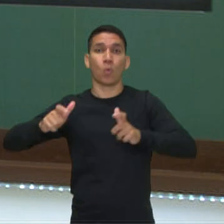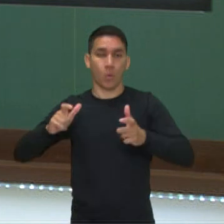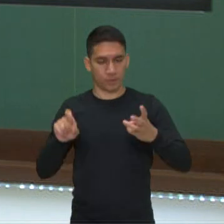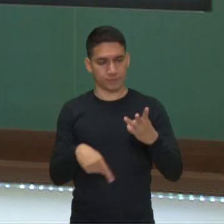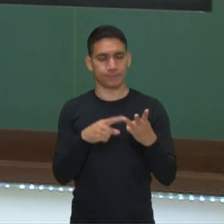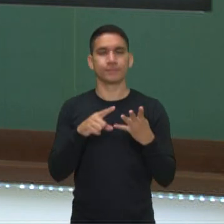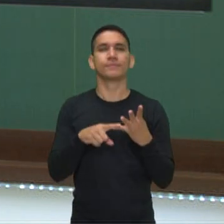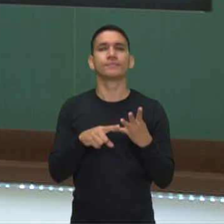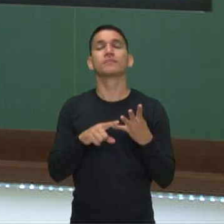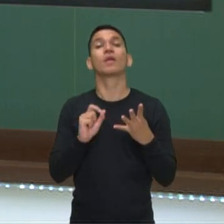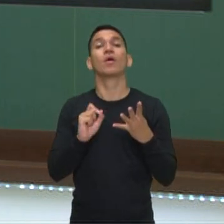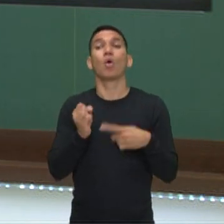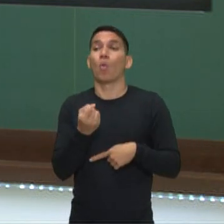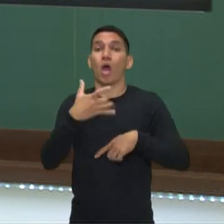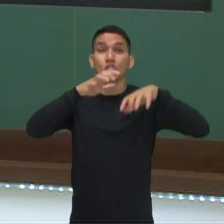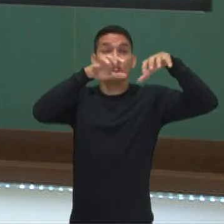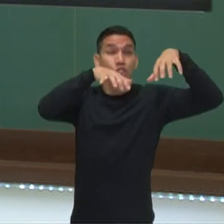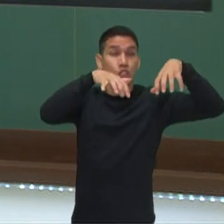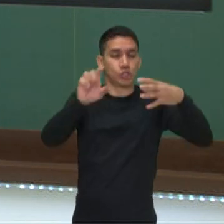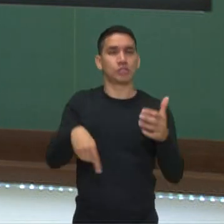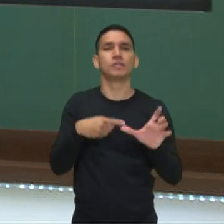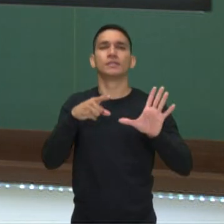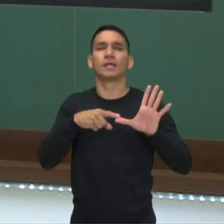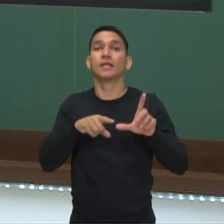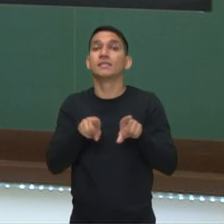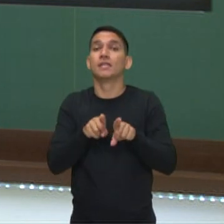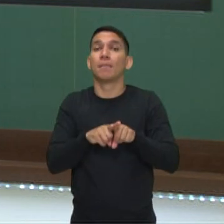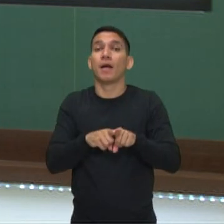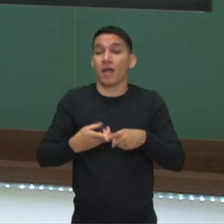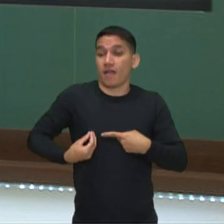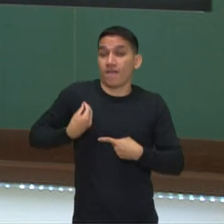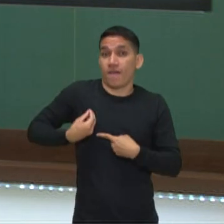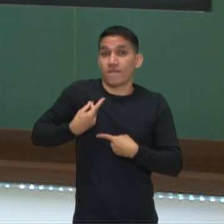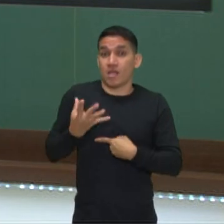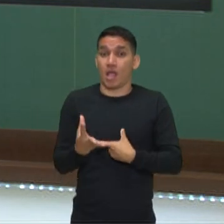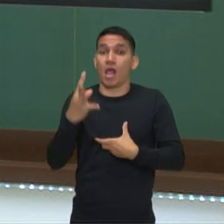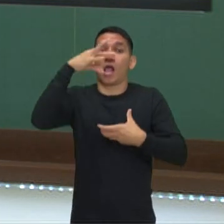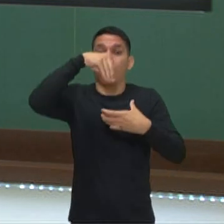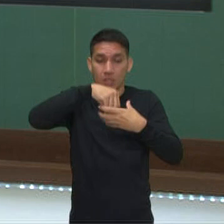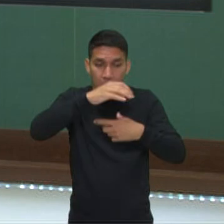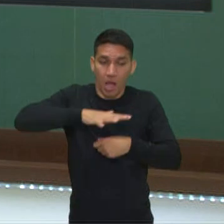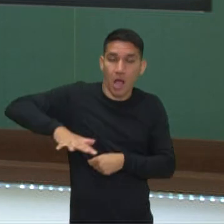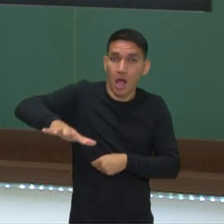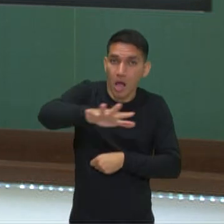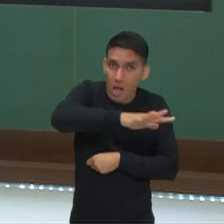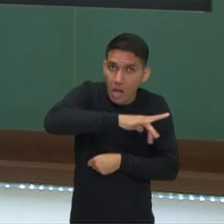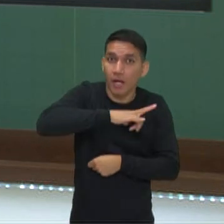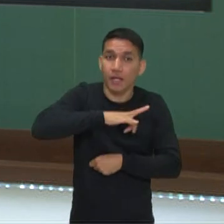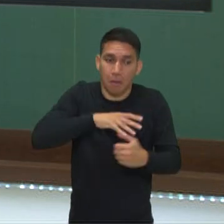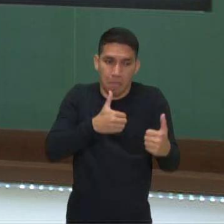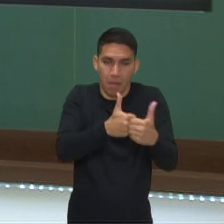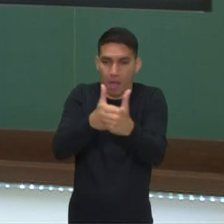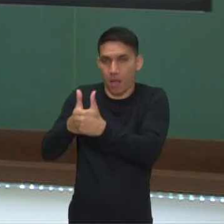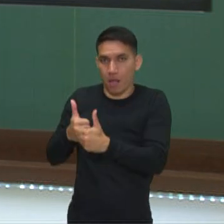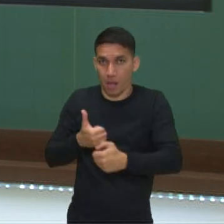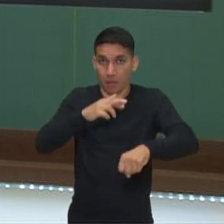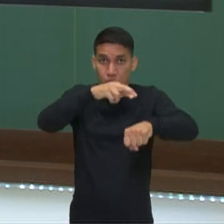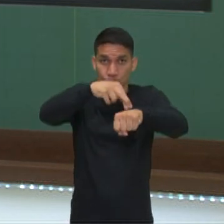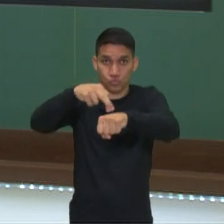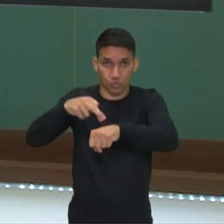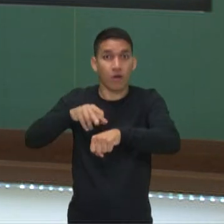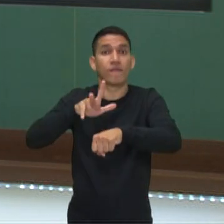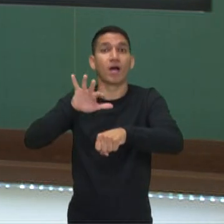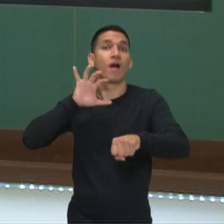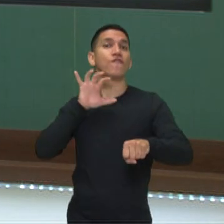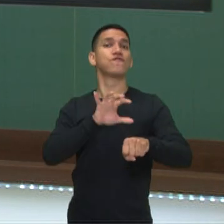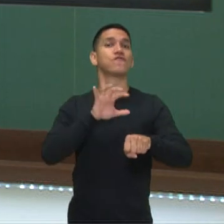a quantidade de chuvas e os seres vivos que nós encontramos neste solo, próximo a essa rocha,